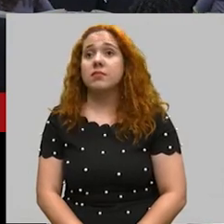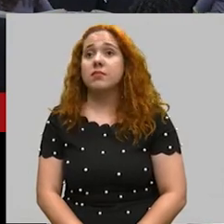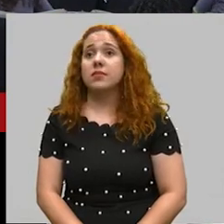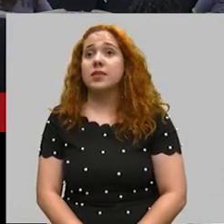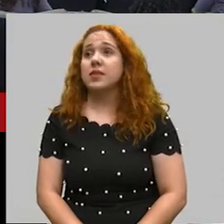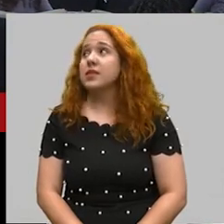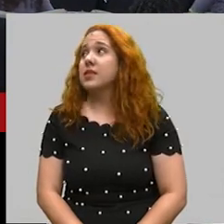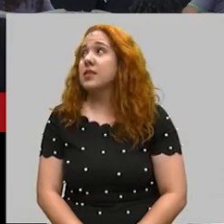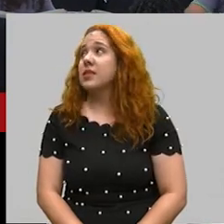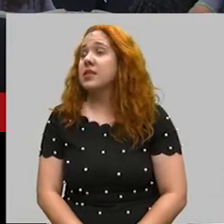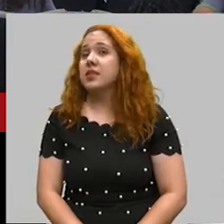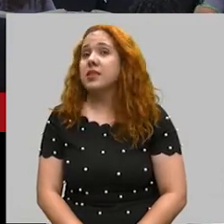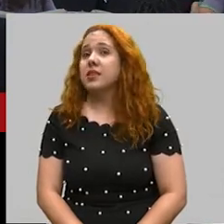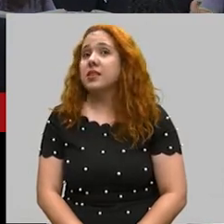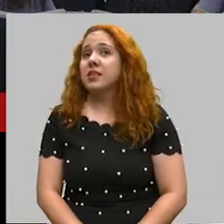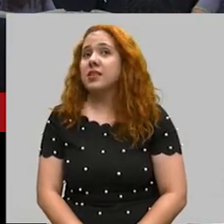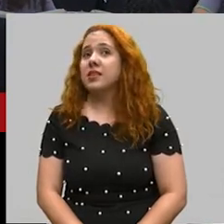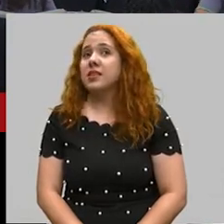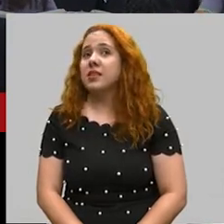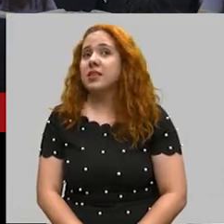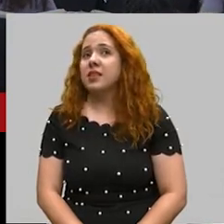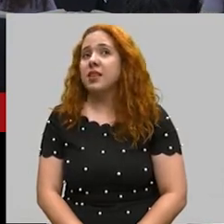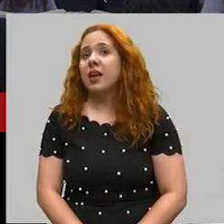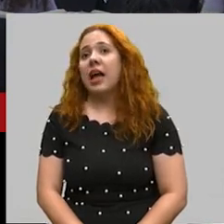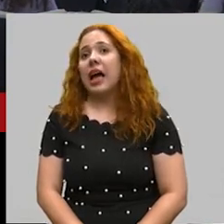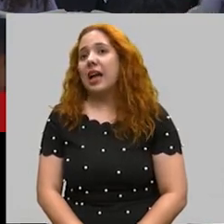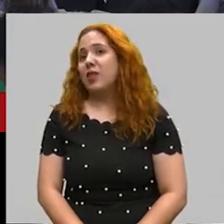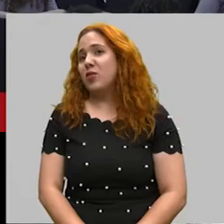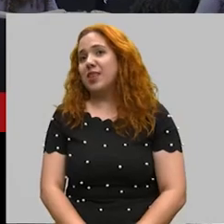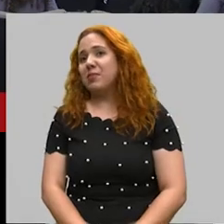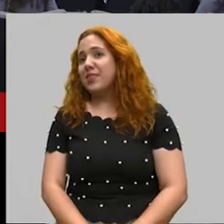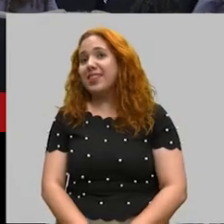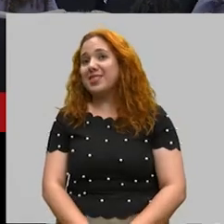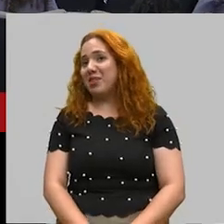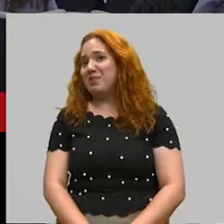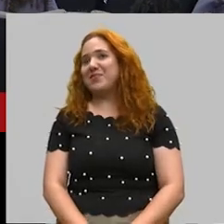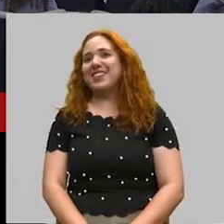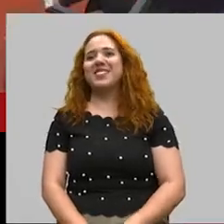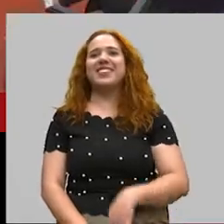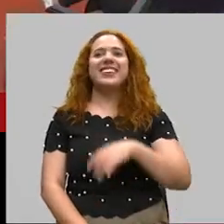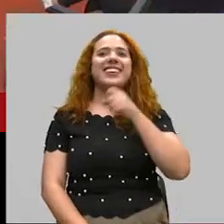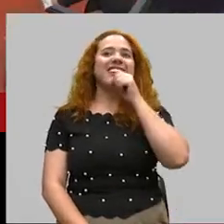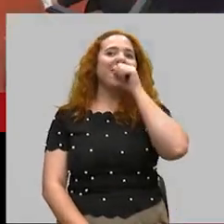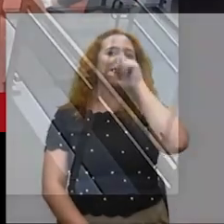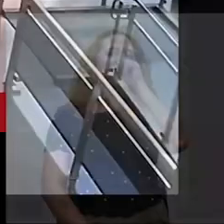agora é isso aí Gilmar a galera das escolas família